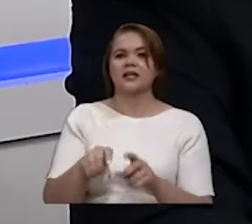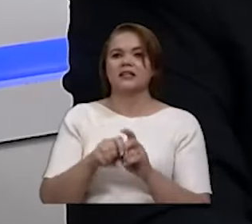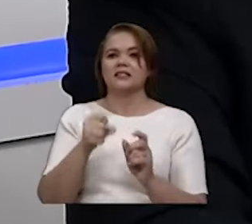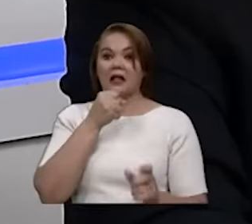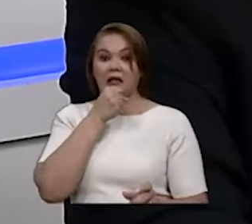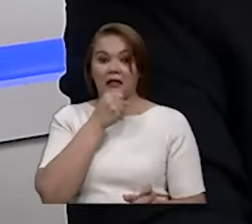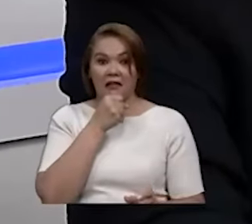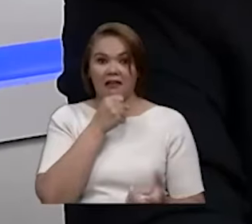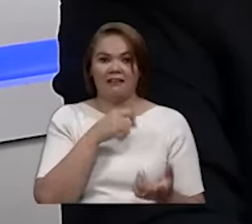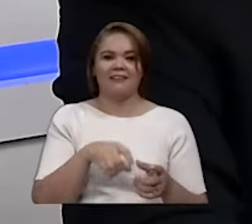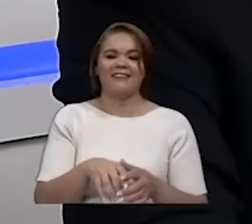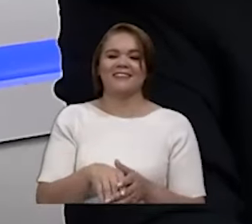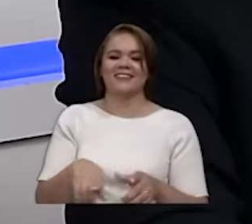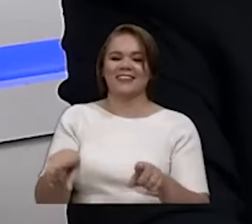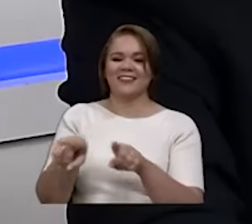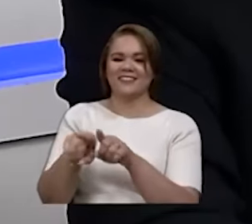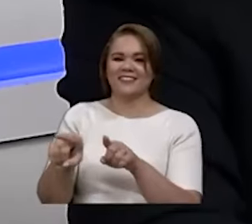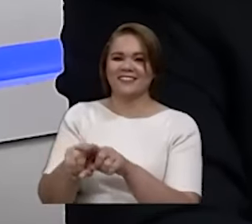deu?